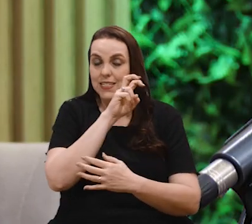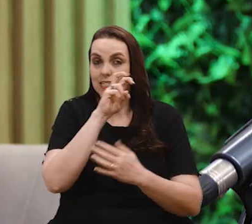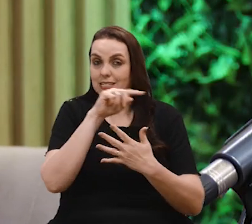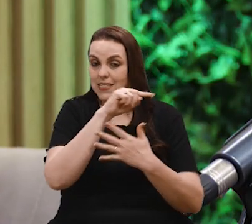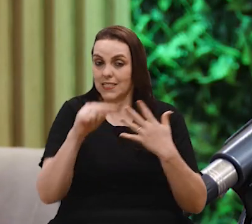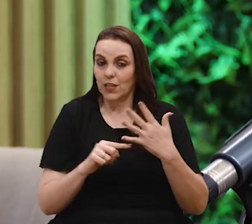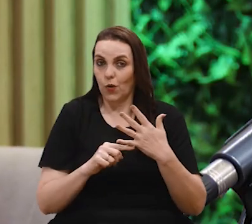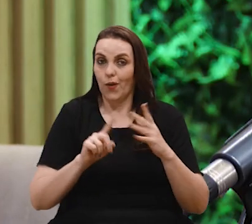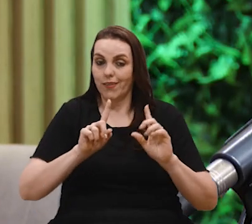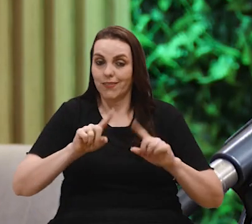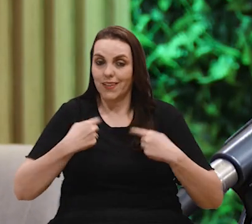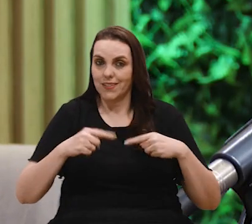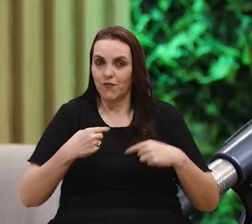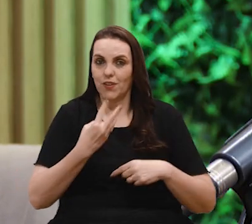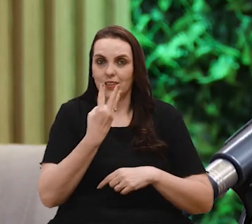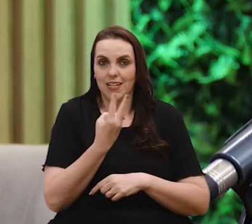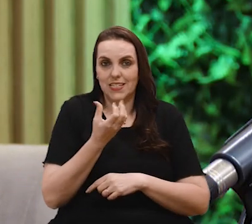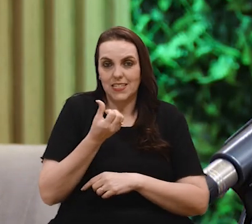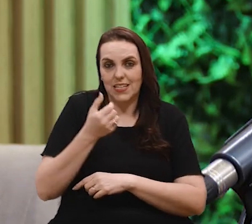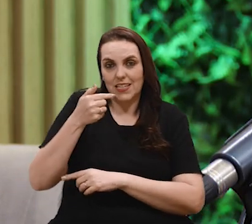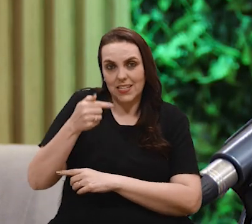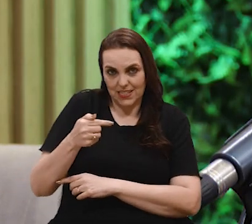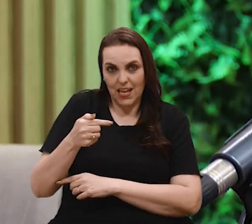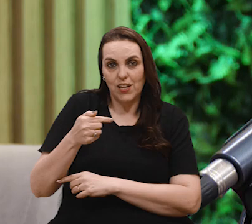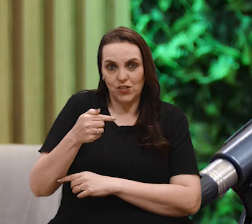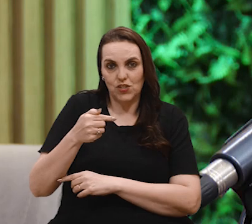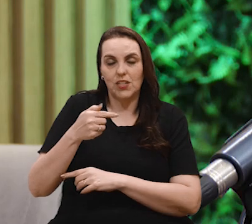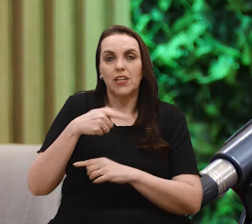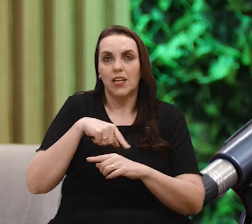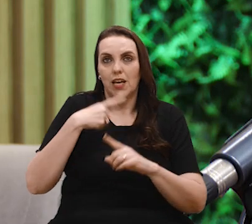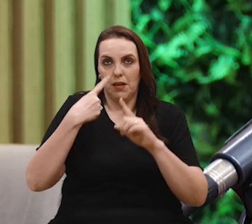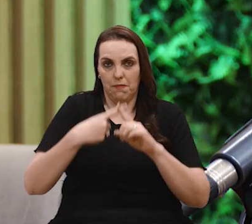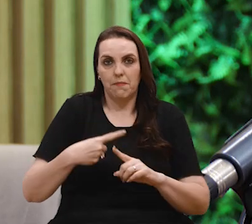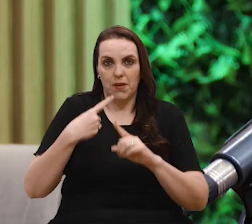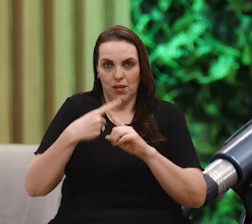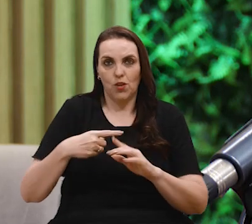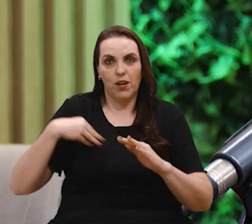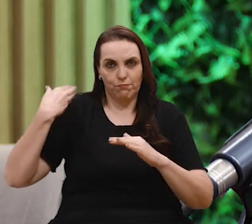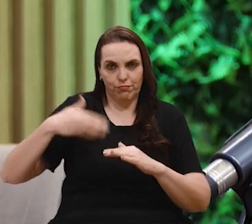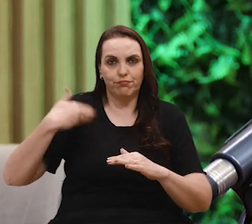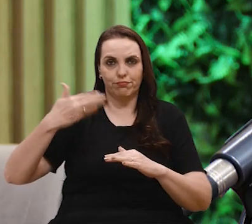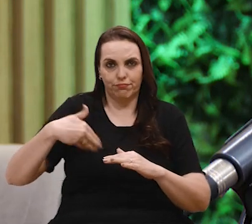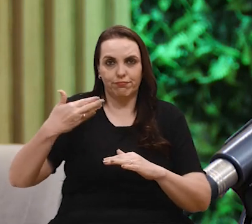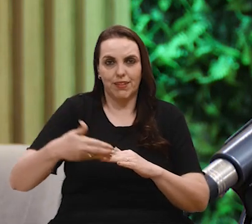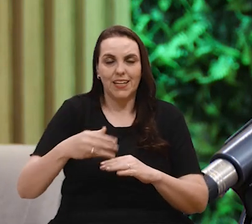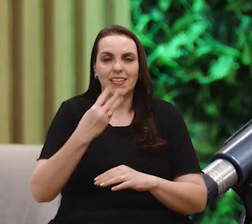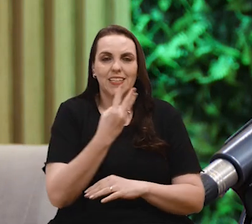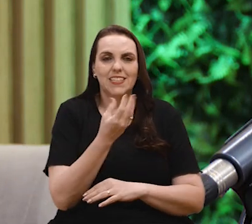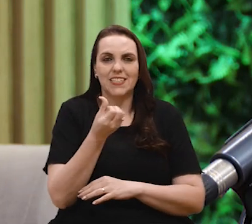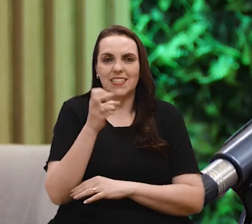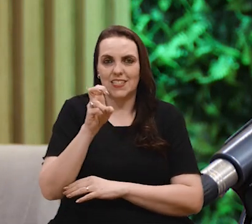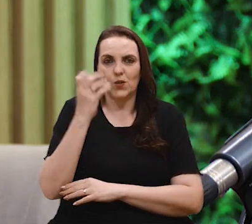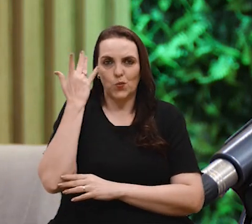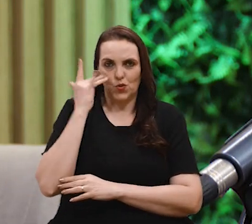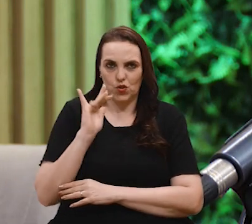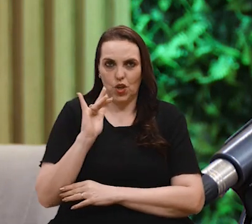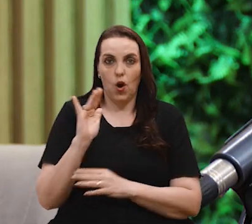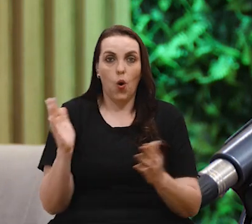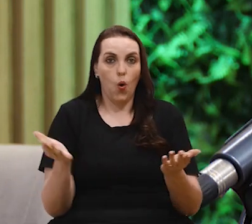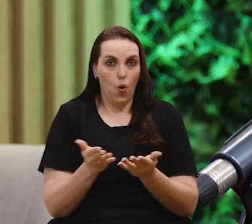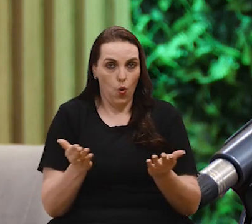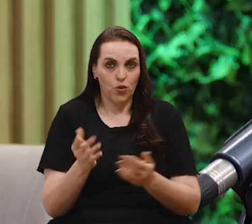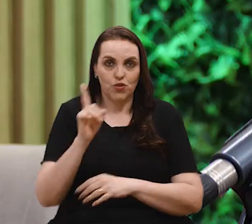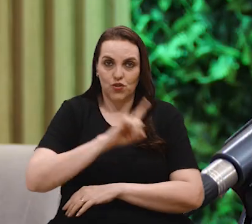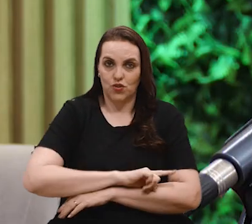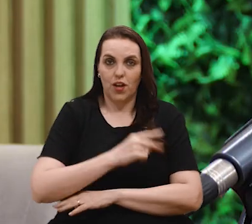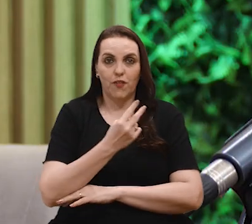é o desafio de correr 367 maratonas ou mais no período de 365 dias. Uhum. Hoje, o